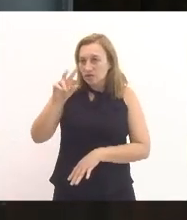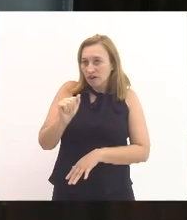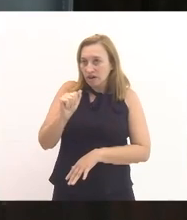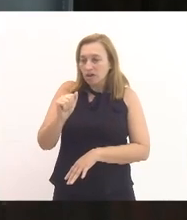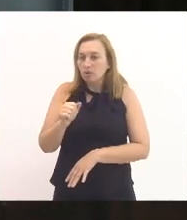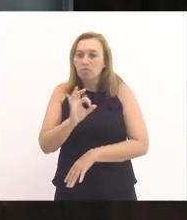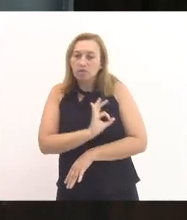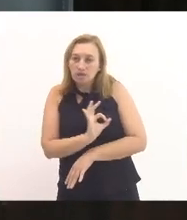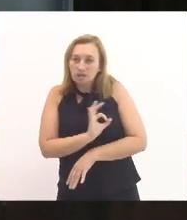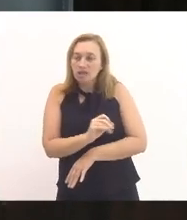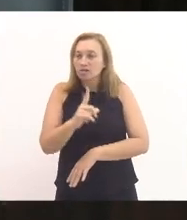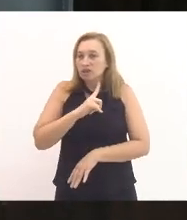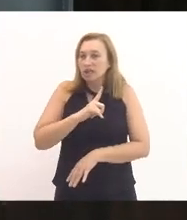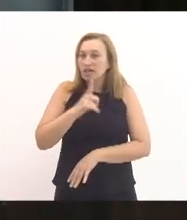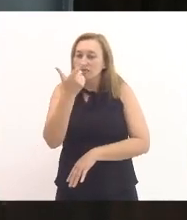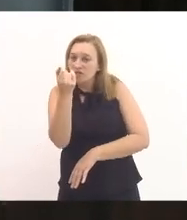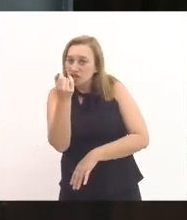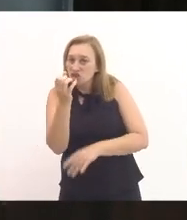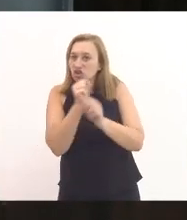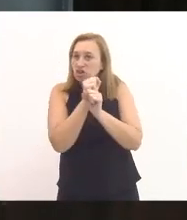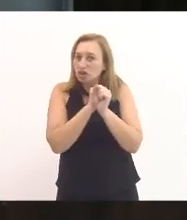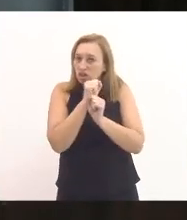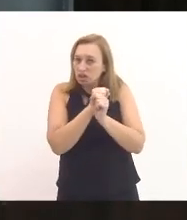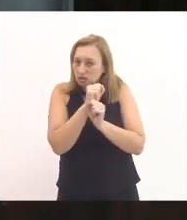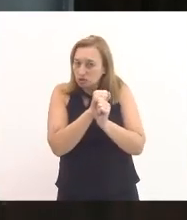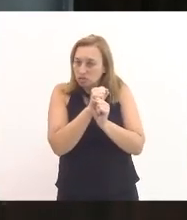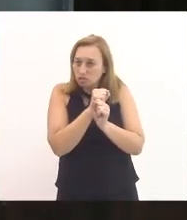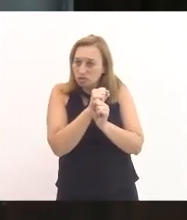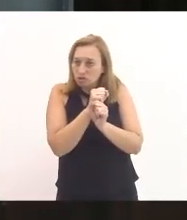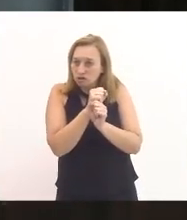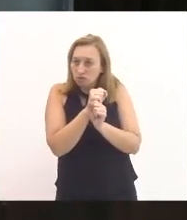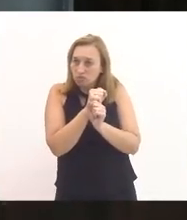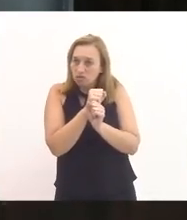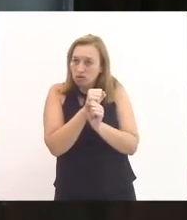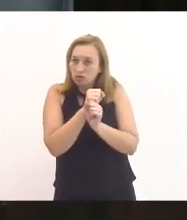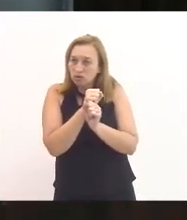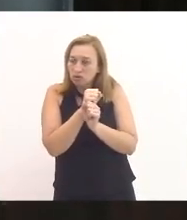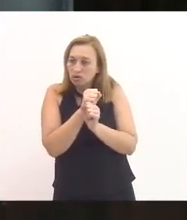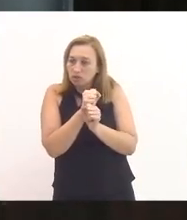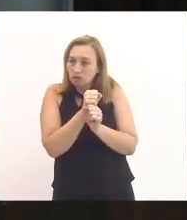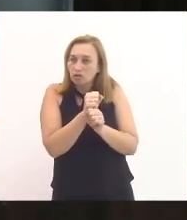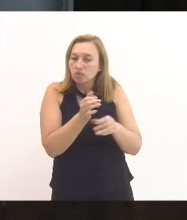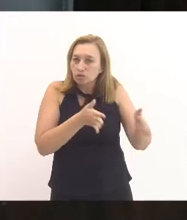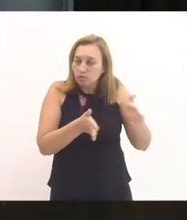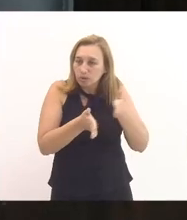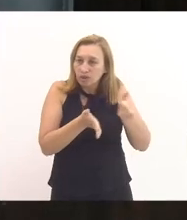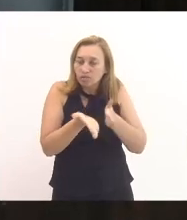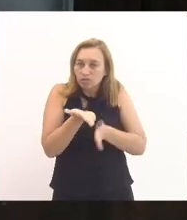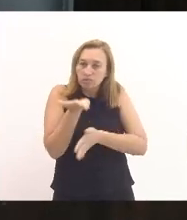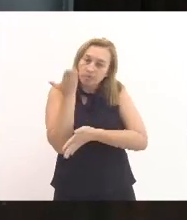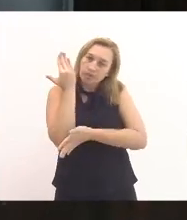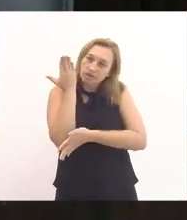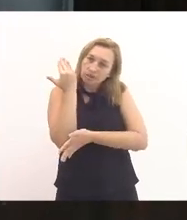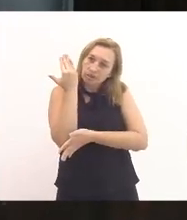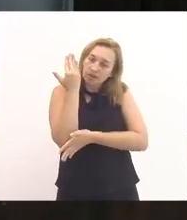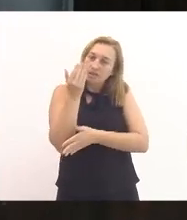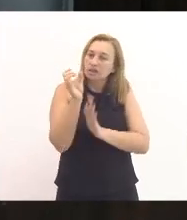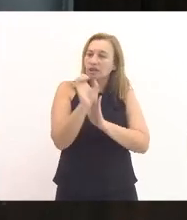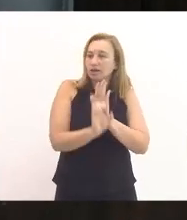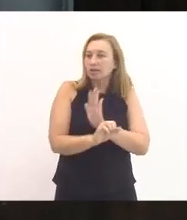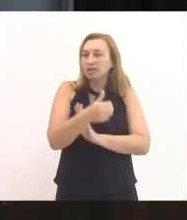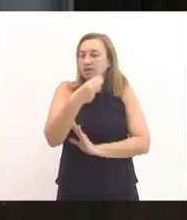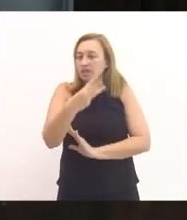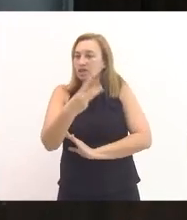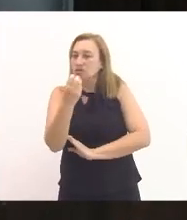o policial tenha 20 anos na última na classe imediatamente anterior e a emenda